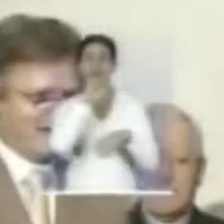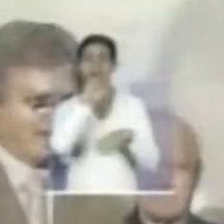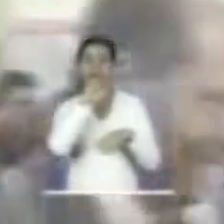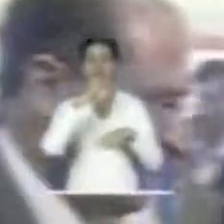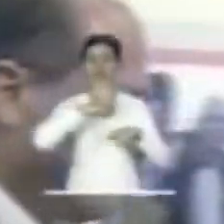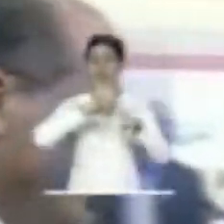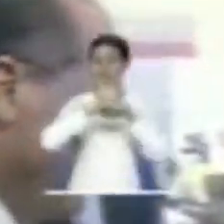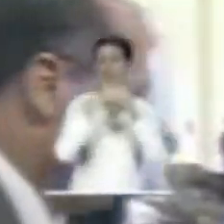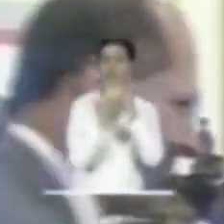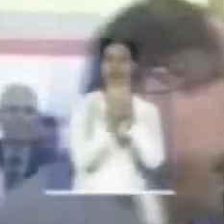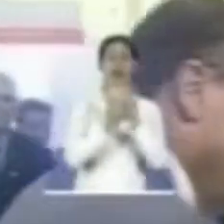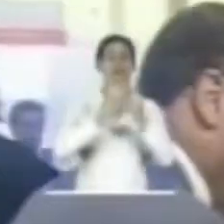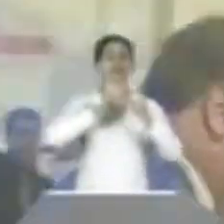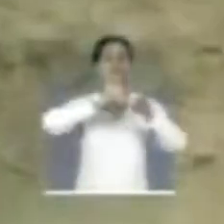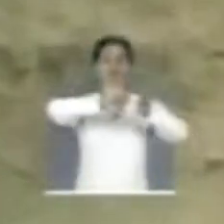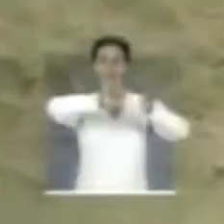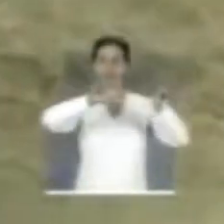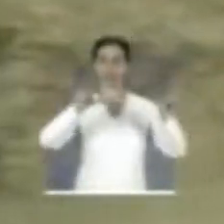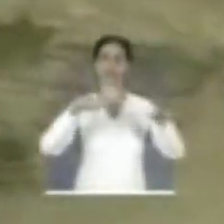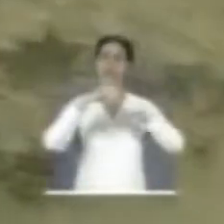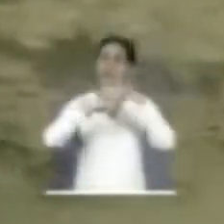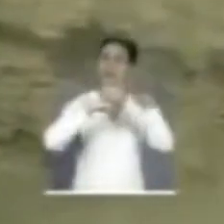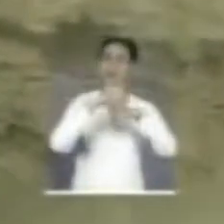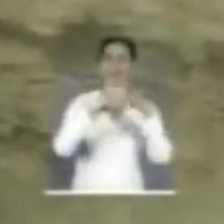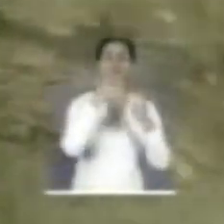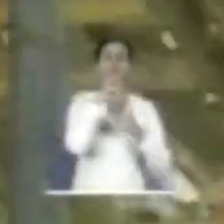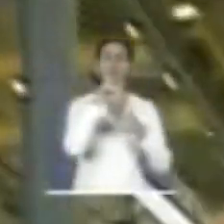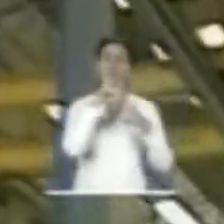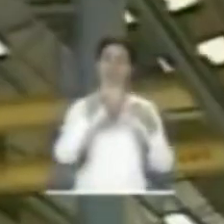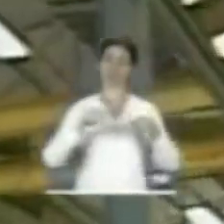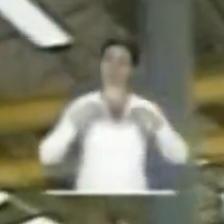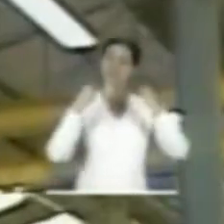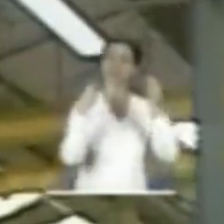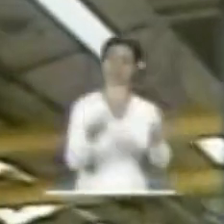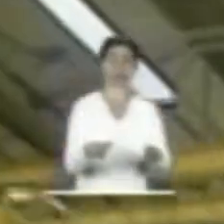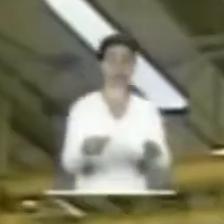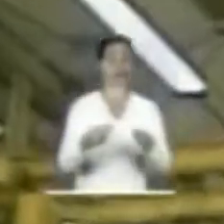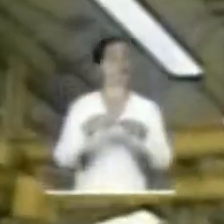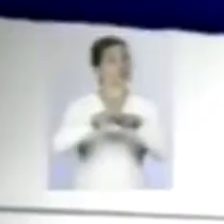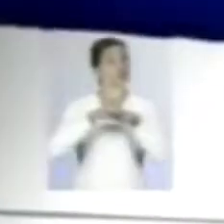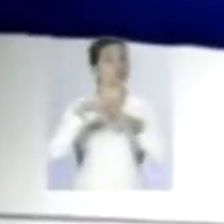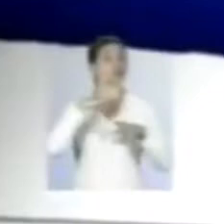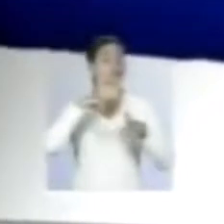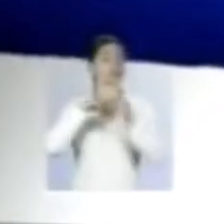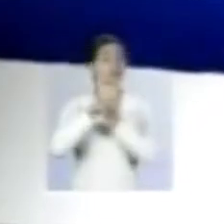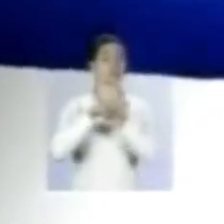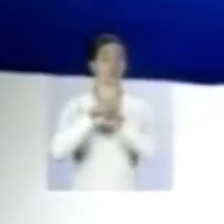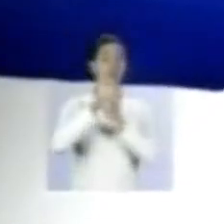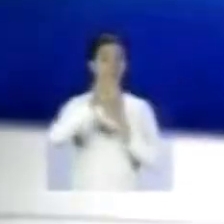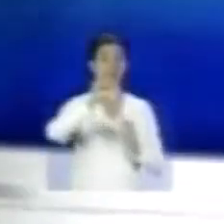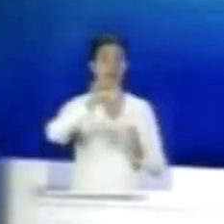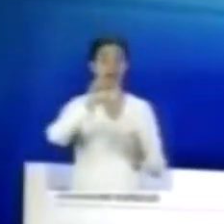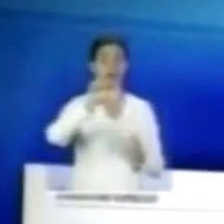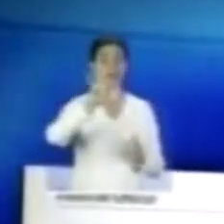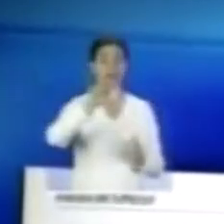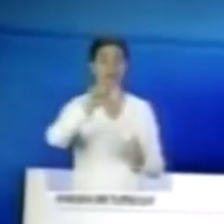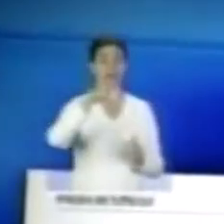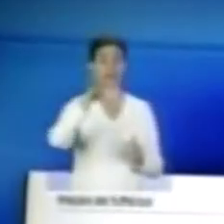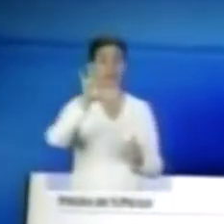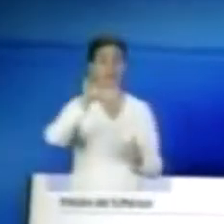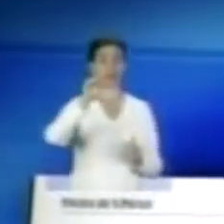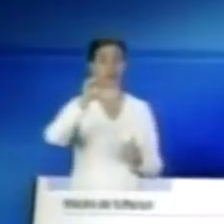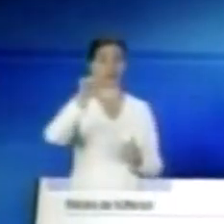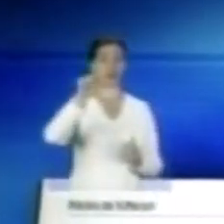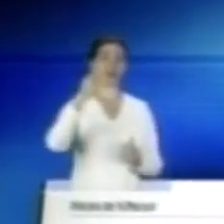mais velhos. Obras sociais. Obras para gerar empregos. Por tudo isso, a pesquisa Datafolha mostrou.